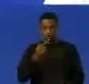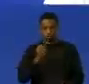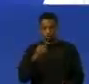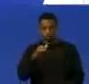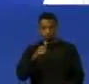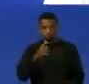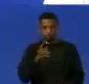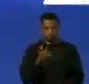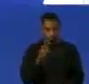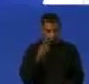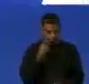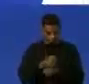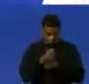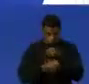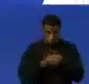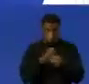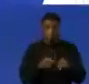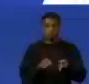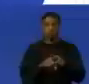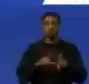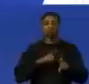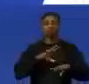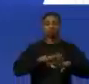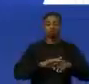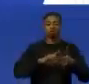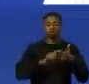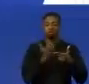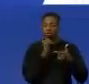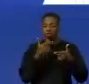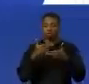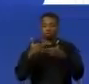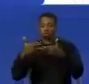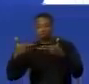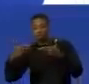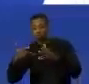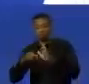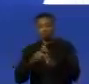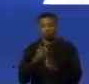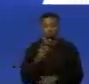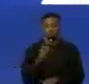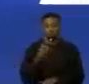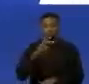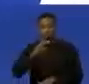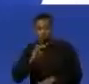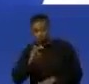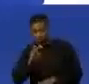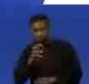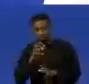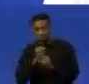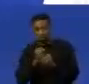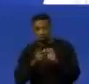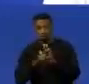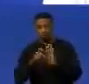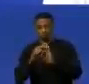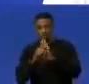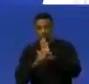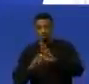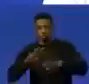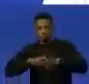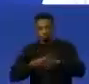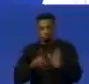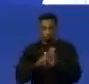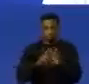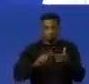dia, composta de matemática e ciências da natureza. São 45 questões de matemática